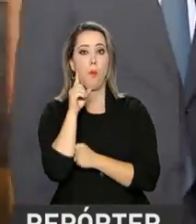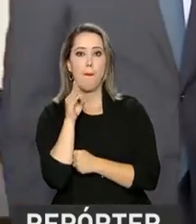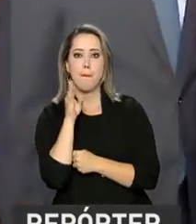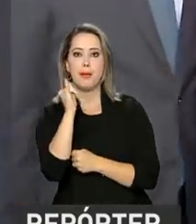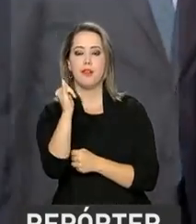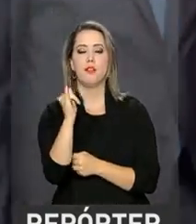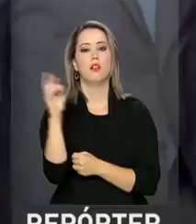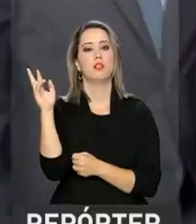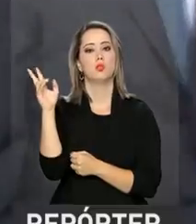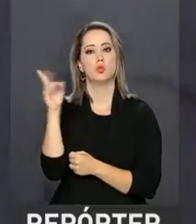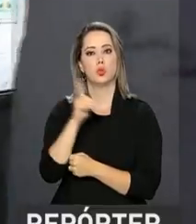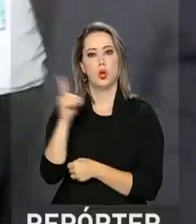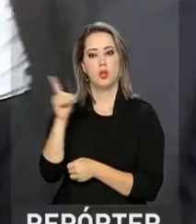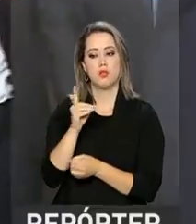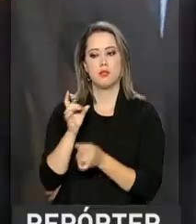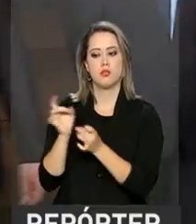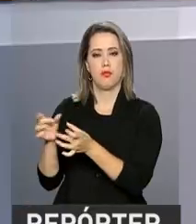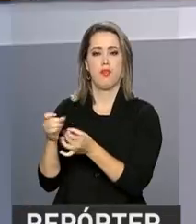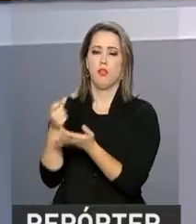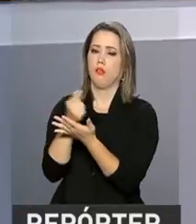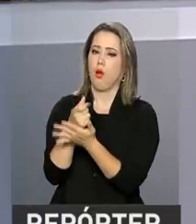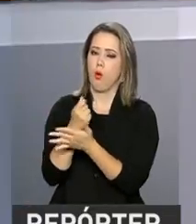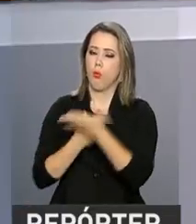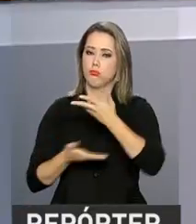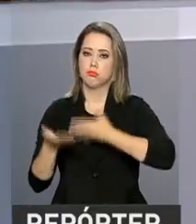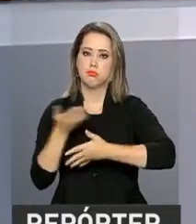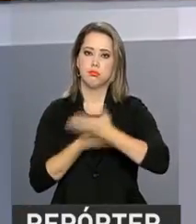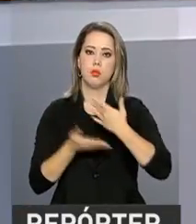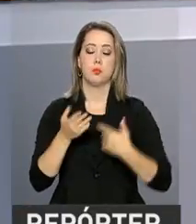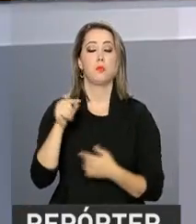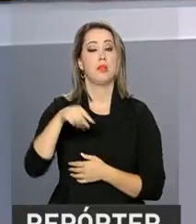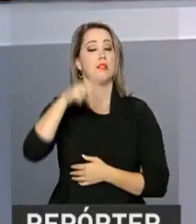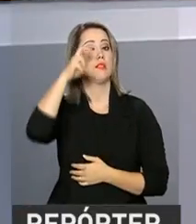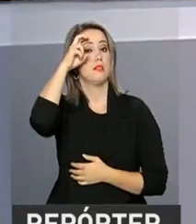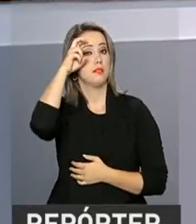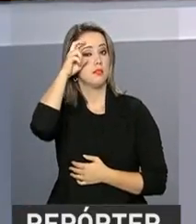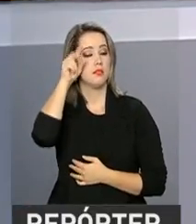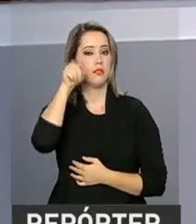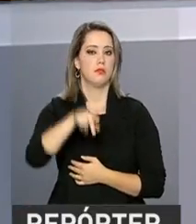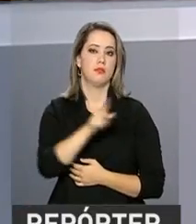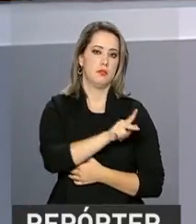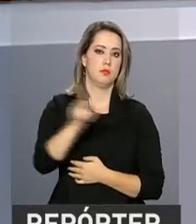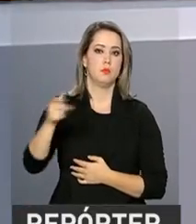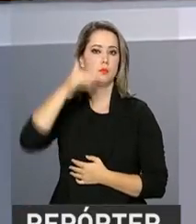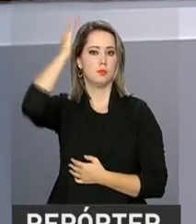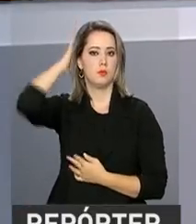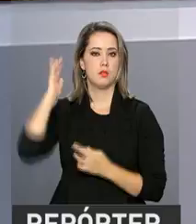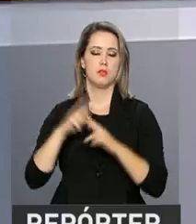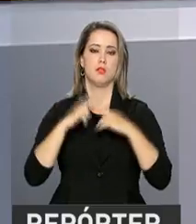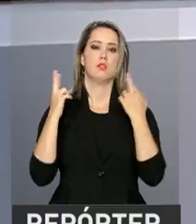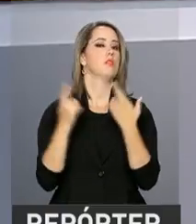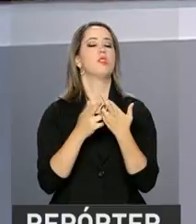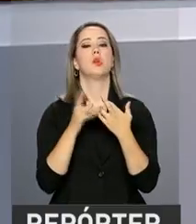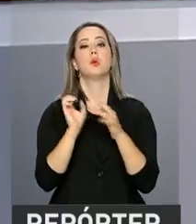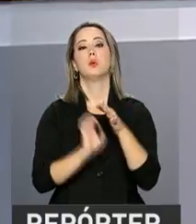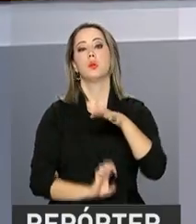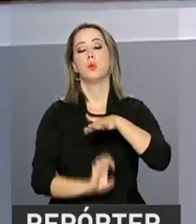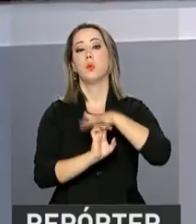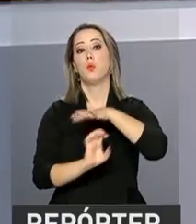300 milhões de dólares nesta quinta-feira o presidente michel temer se reuniu com empresários noruegueses